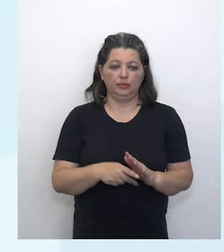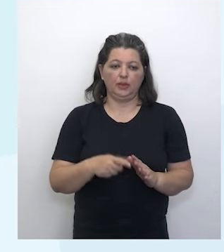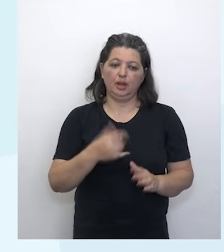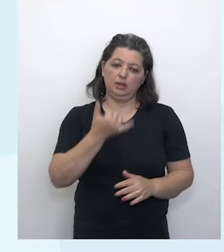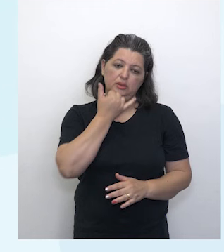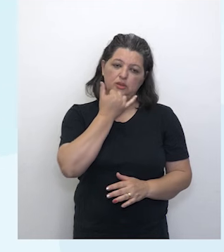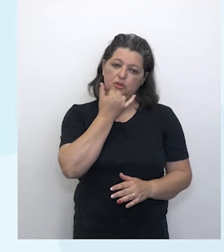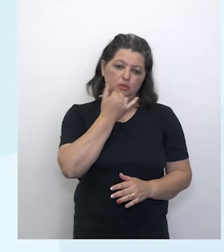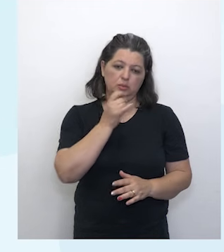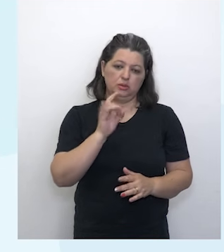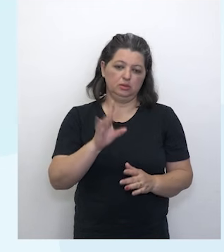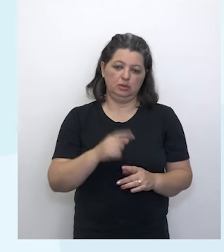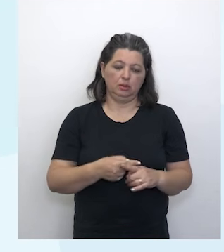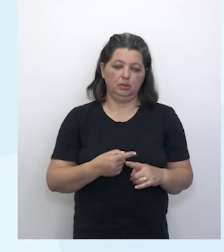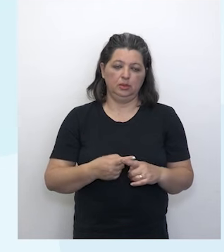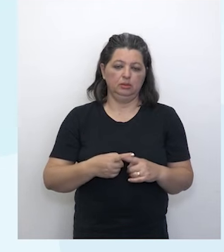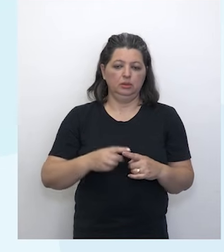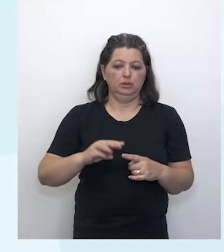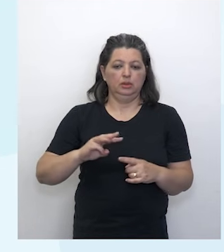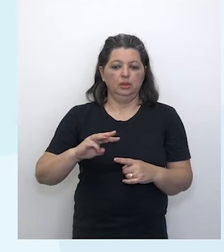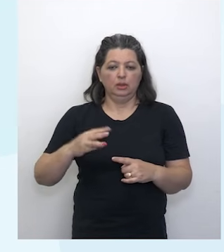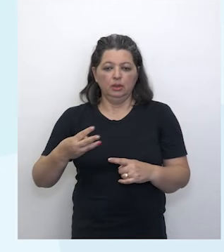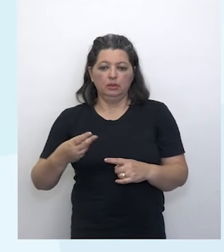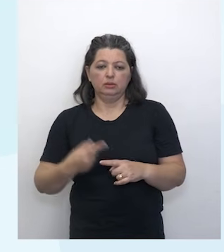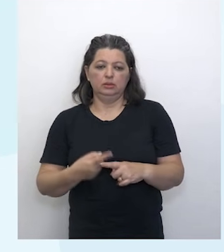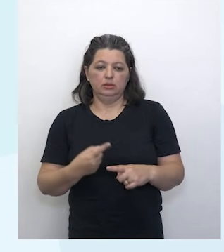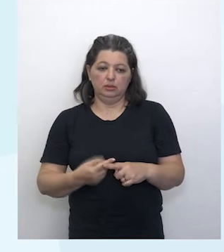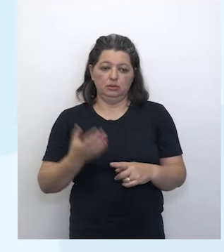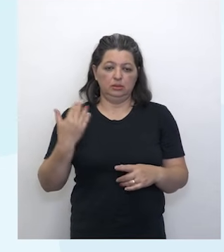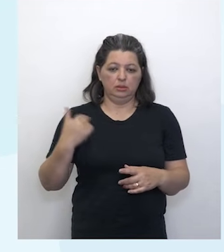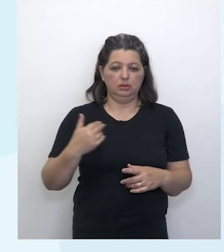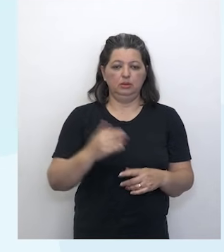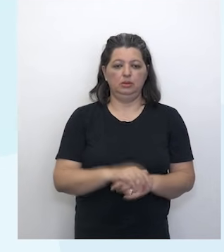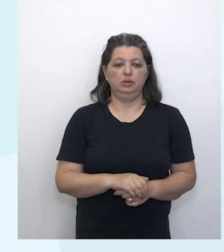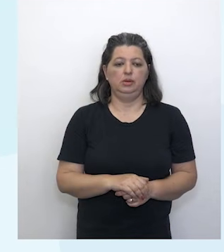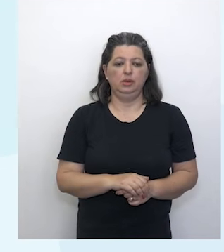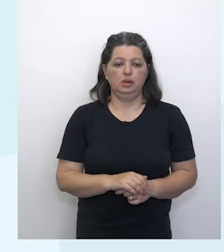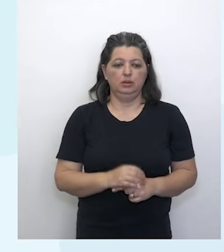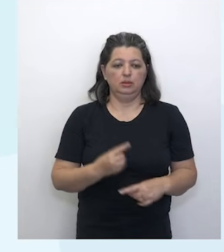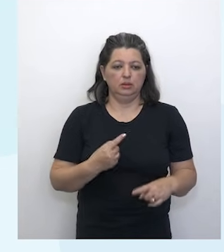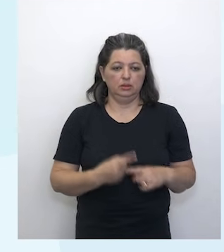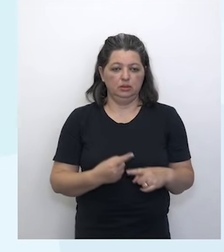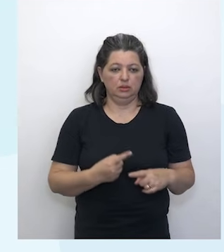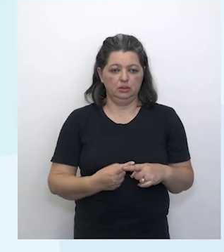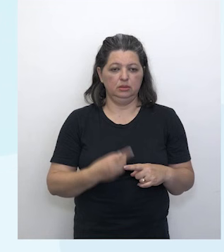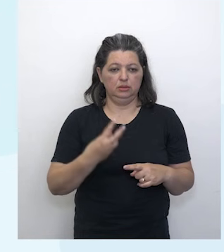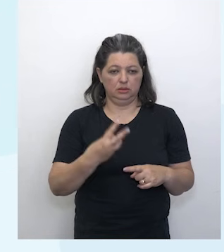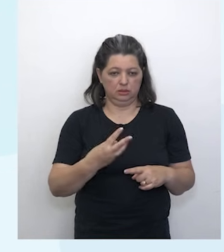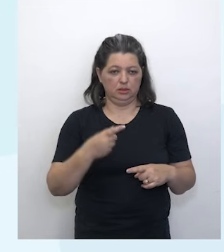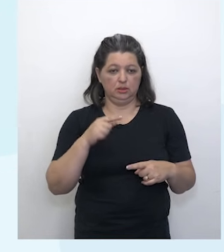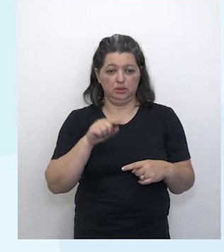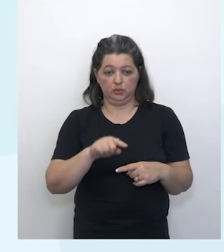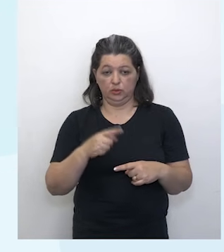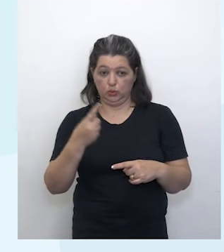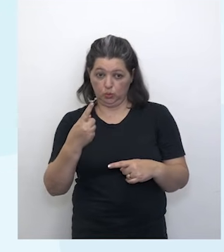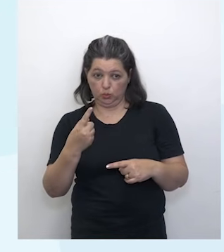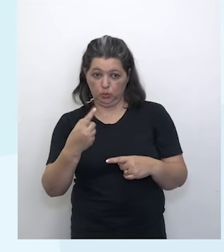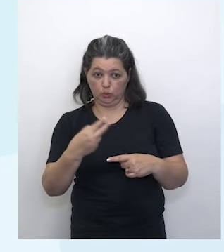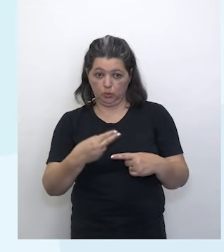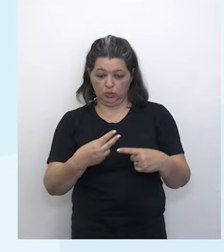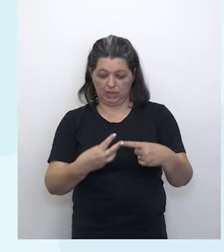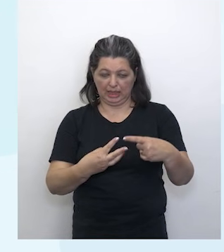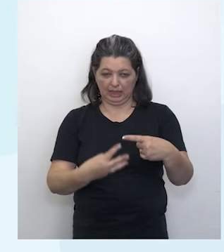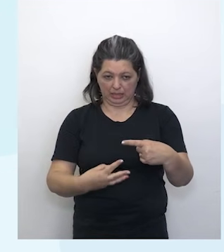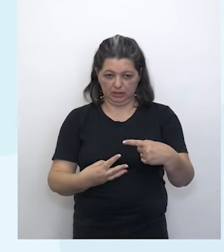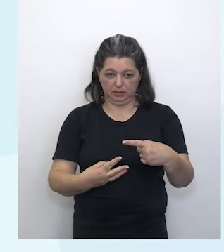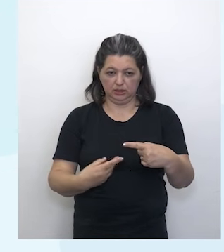Desculpa, eu só multipliquei 3 vezes 1, 3. 2 vezes 1, 2. Ó, fiz isso, tá? 3 vezes 1, 3. E aí, a gente chegou